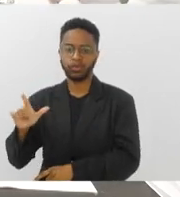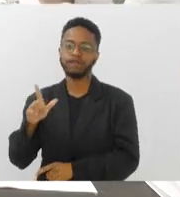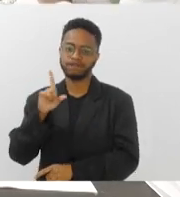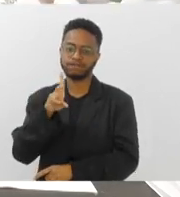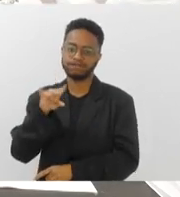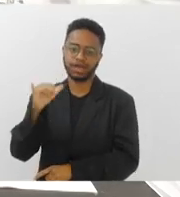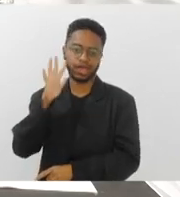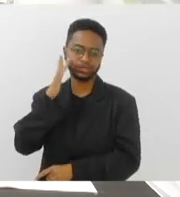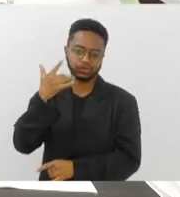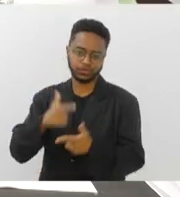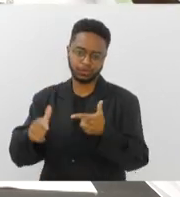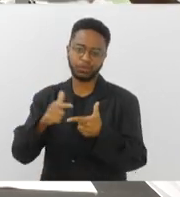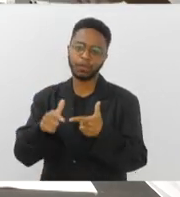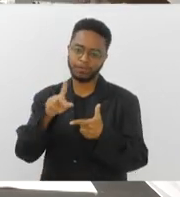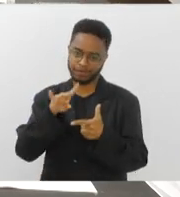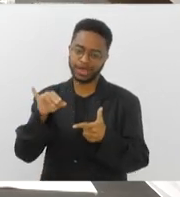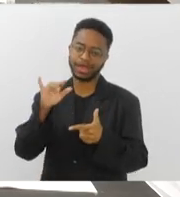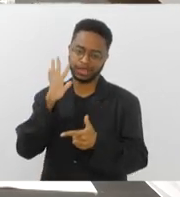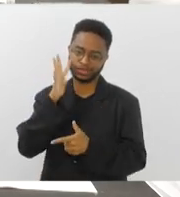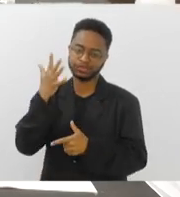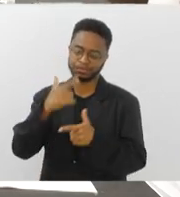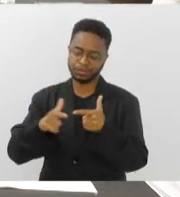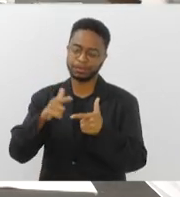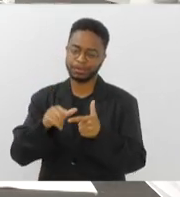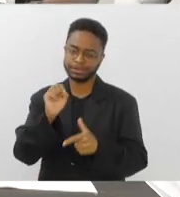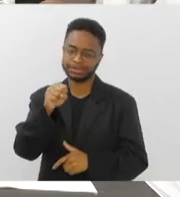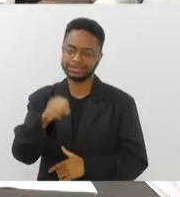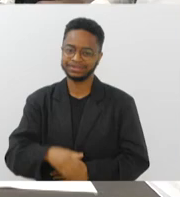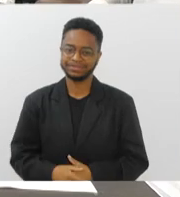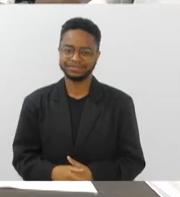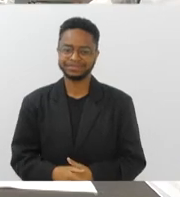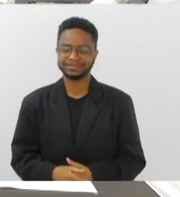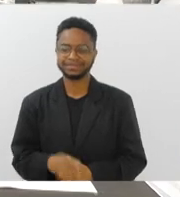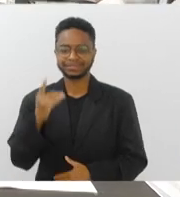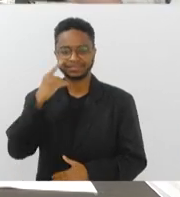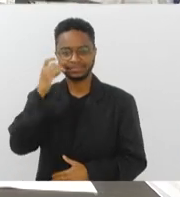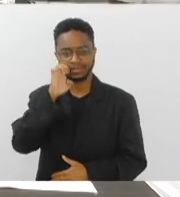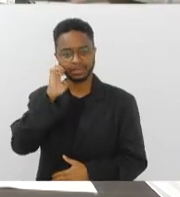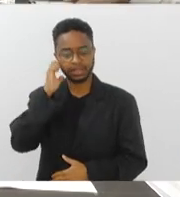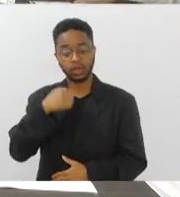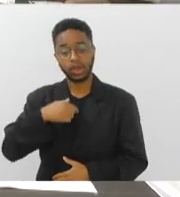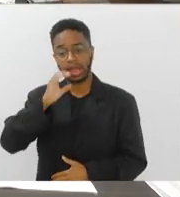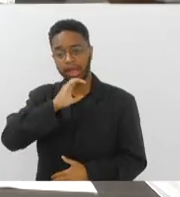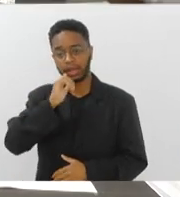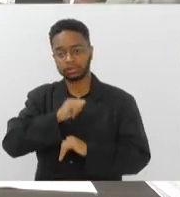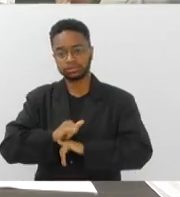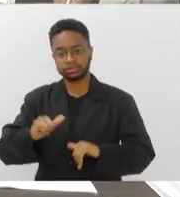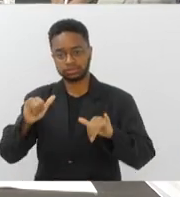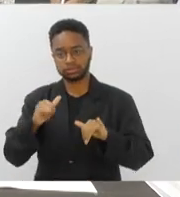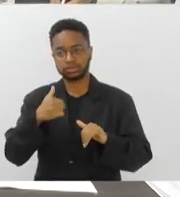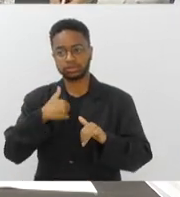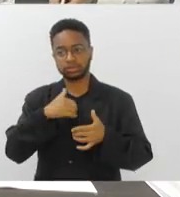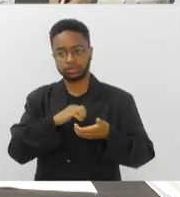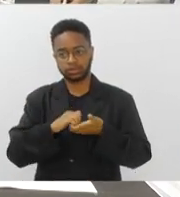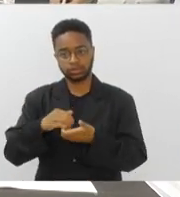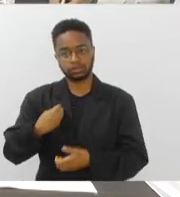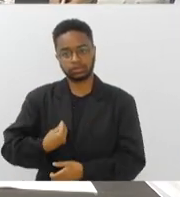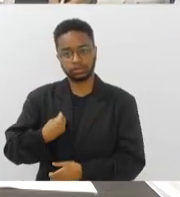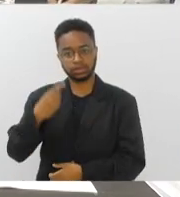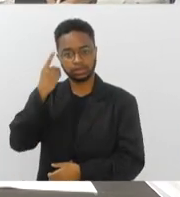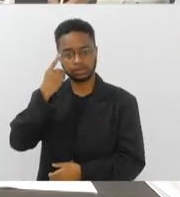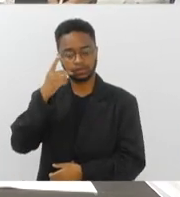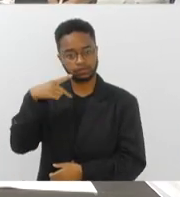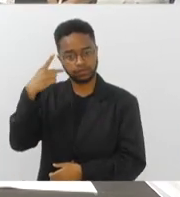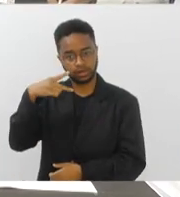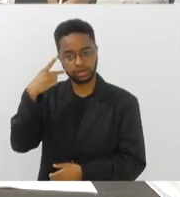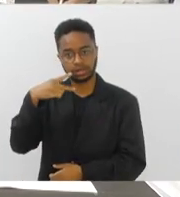Vai resolver o problema dos pitbulls. Resolve o pitbull. Deputada Érica, me perdoe. Presidente, rapidamente, saudando a presença da